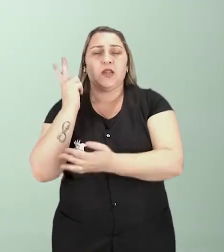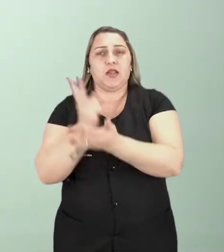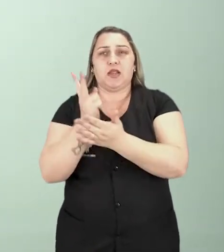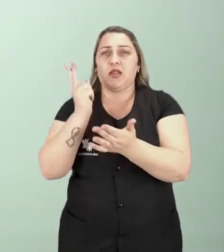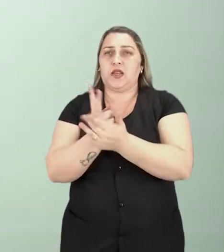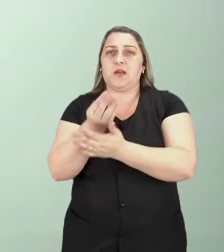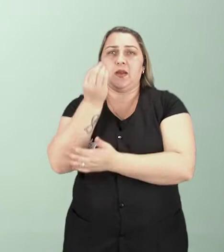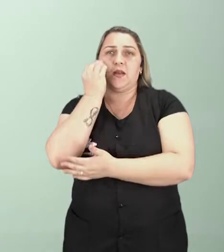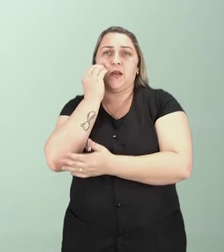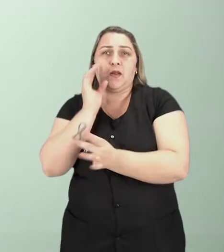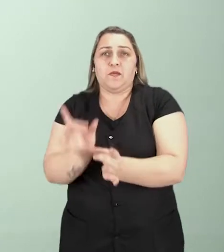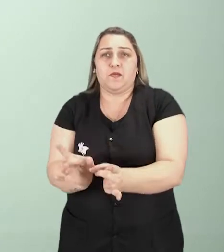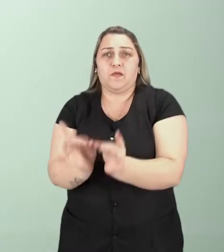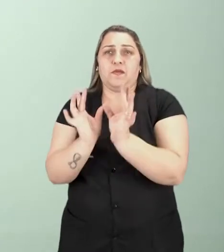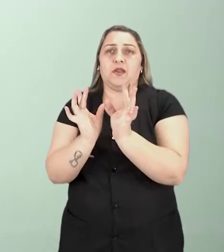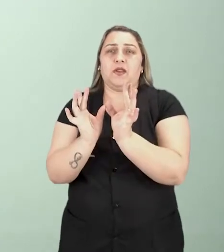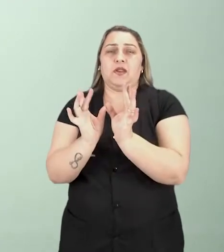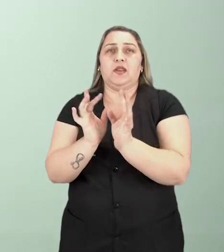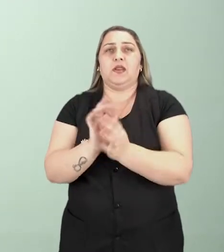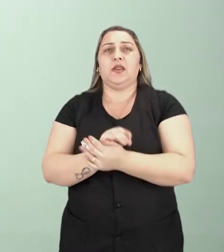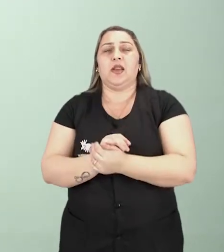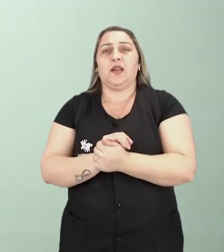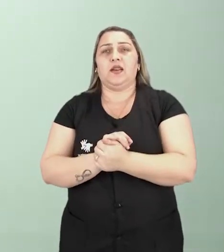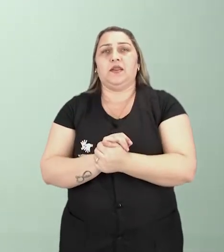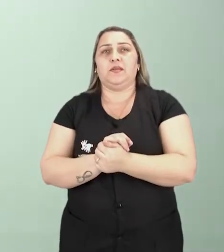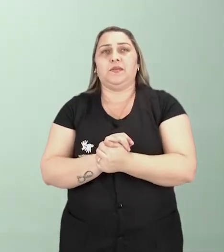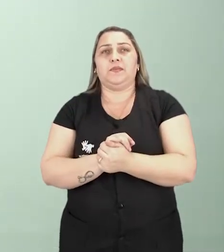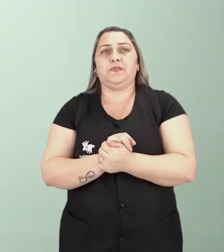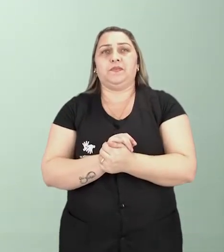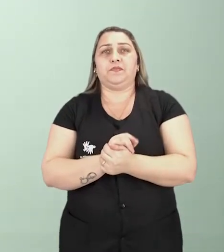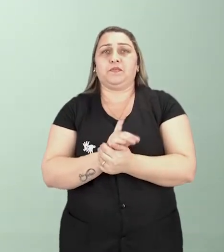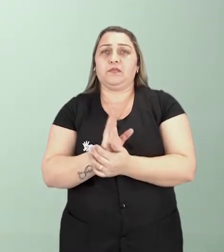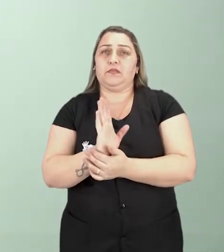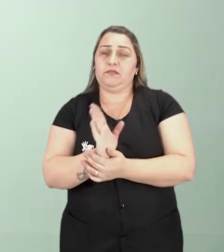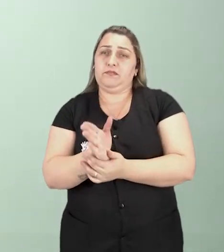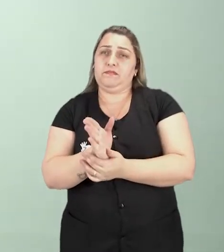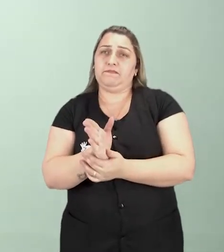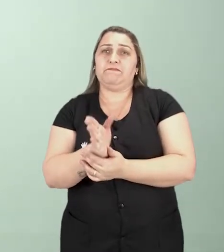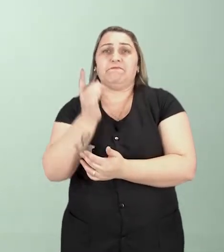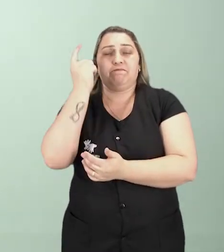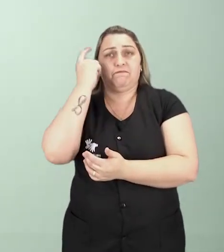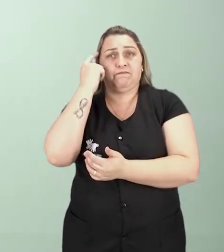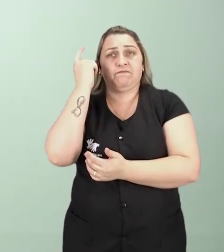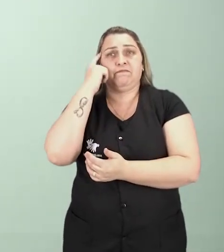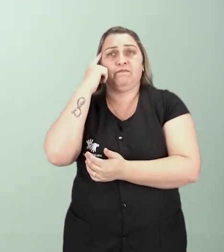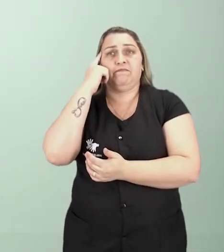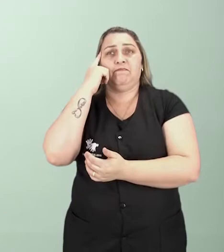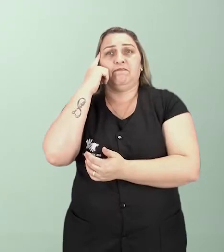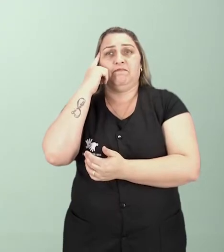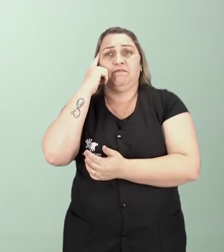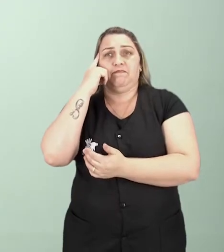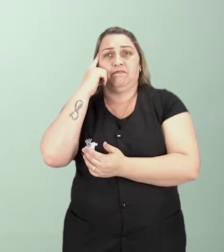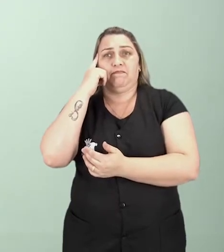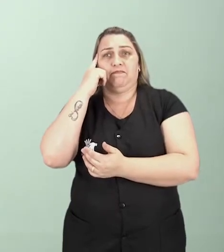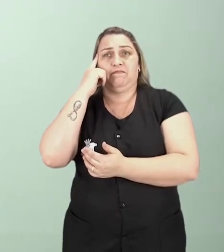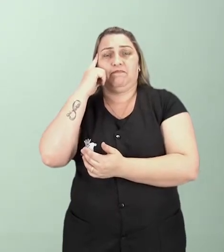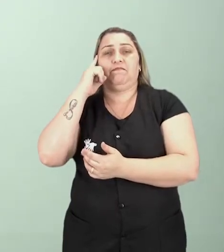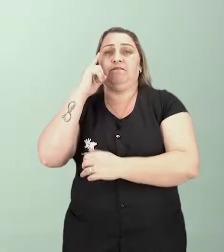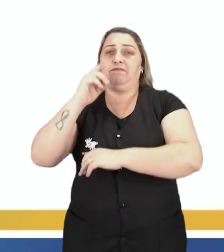tentando te vender algo que ela julga, né, que é aquilo que está no padrão no momento.